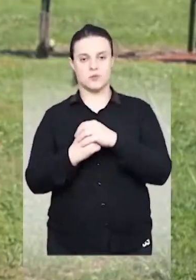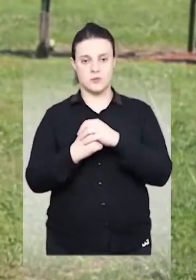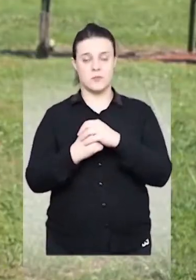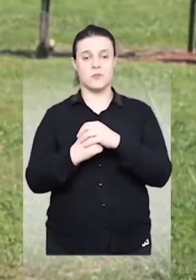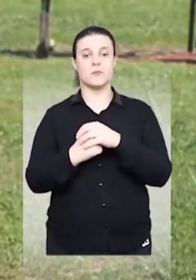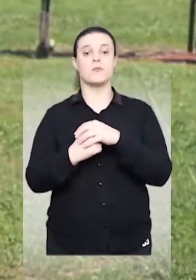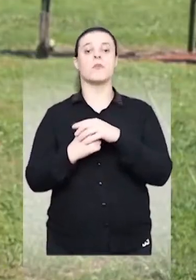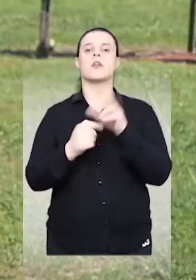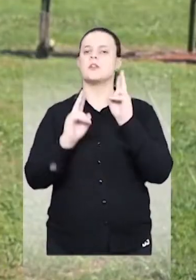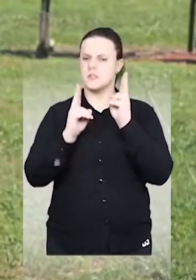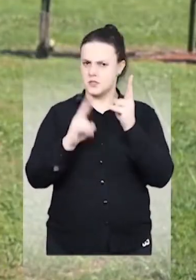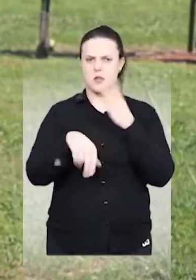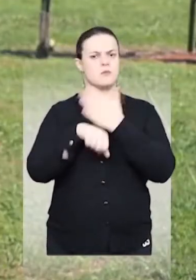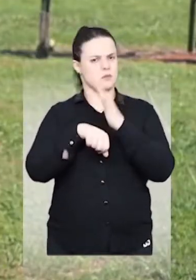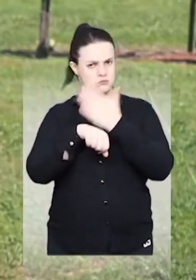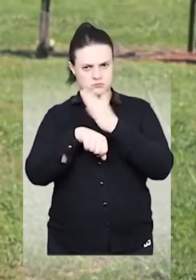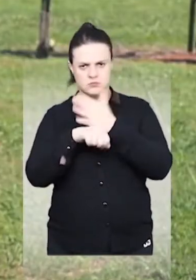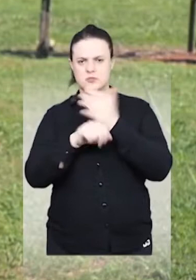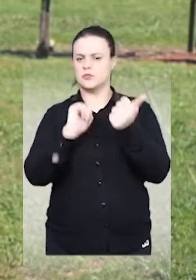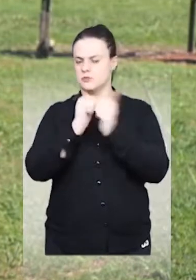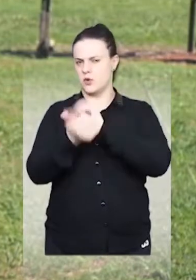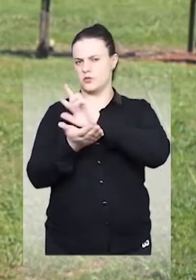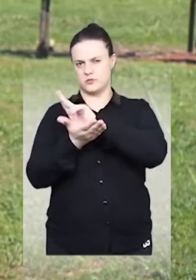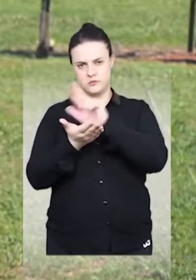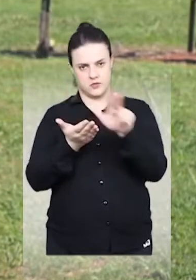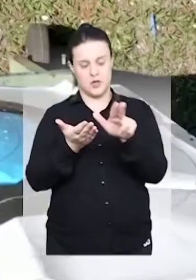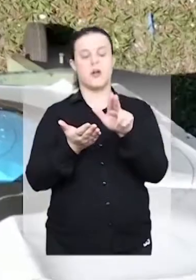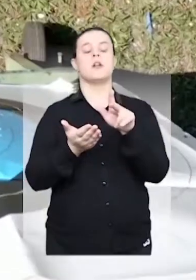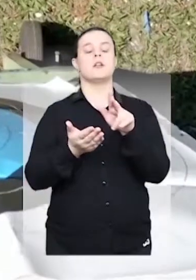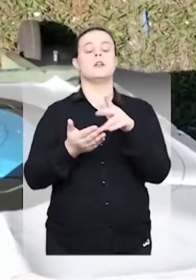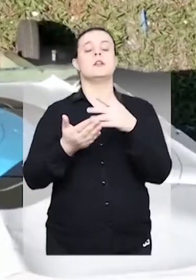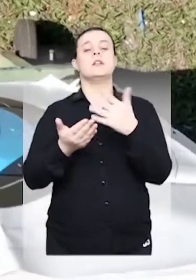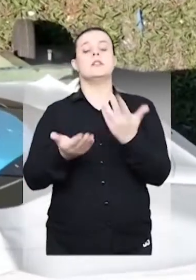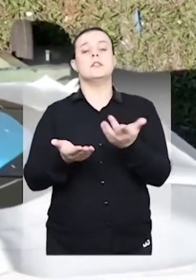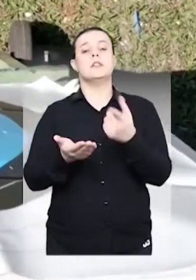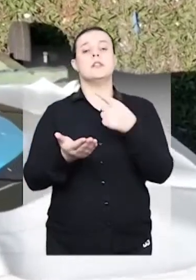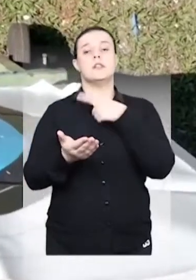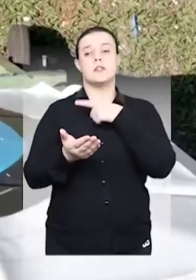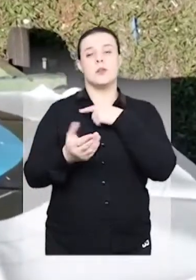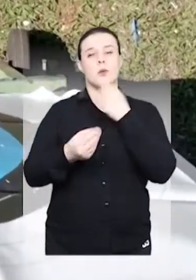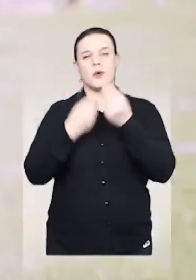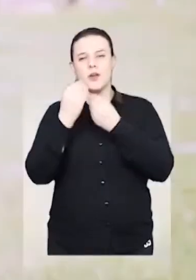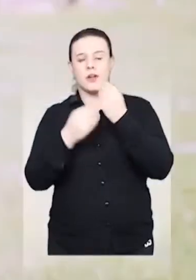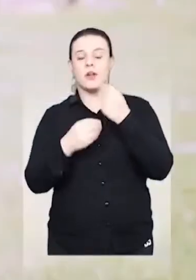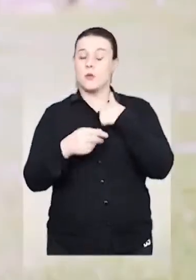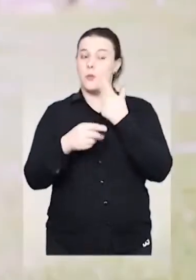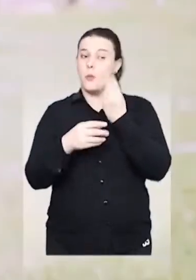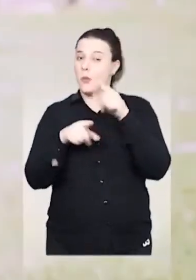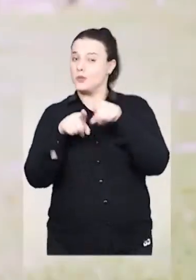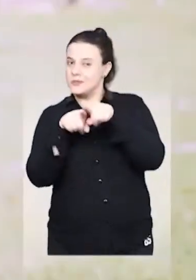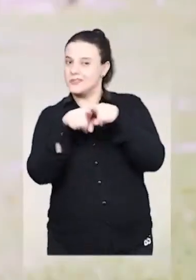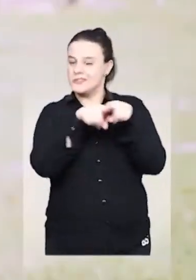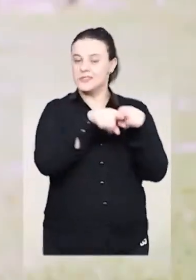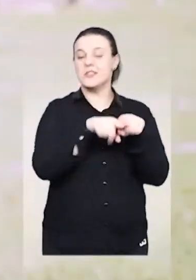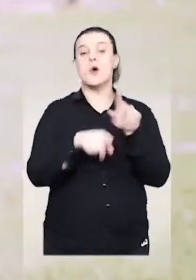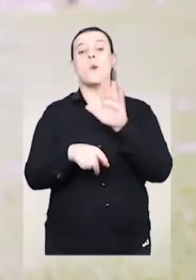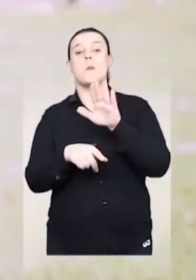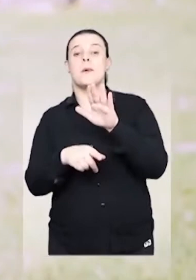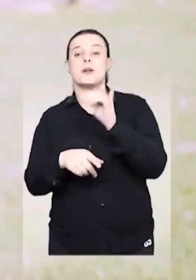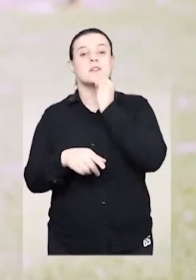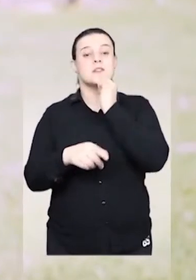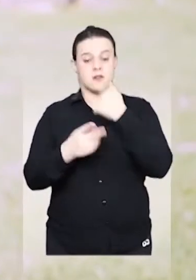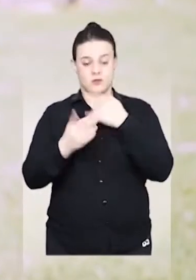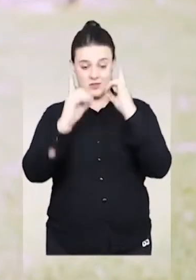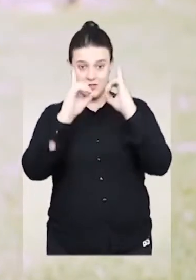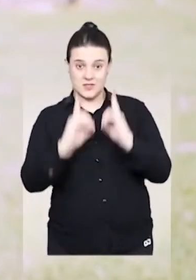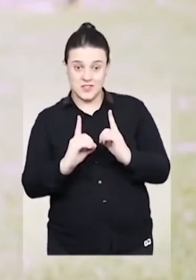feita. Na escola eu sempre pratiquei vários esportes e eu tenho a pegada um pouco competitiva, só que quando você